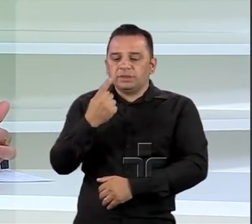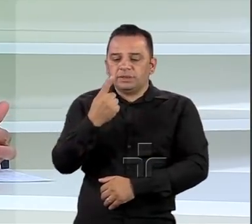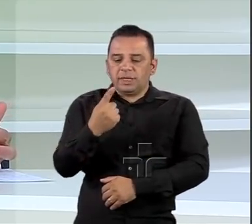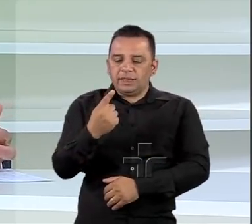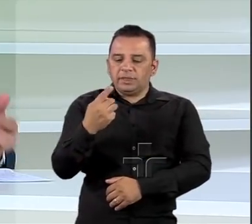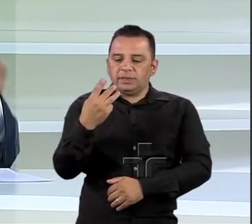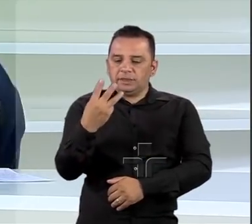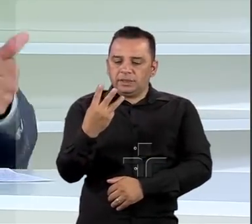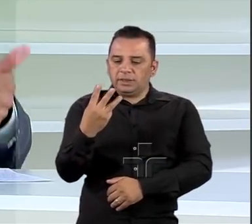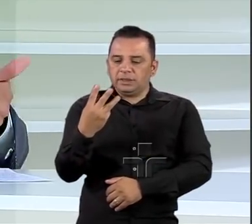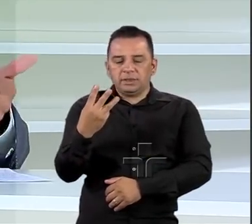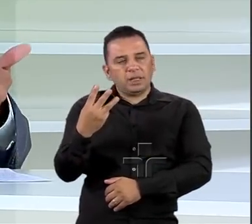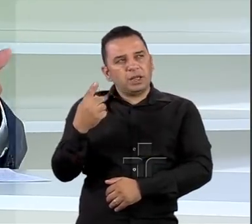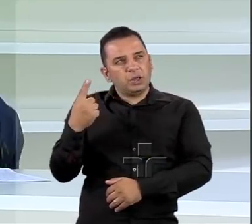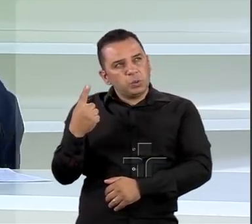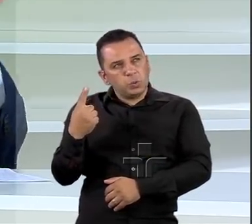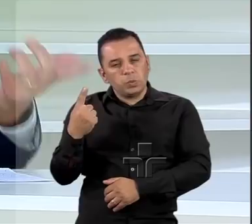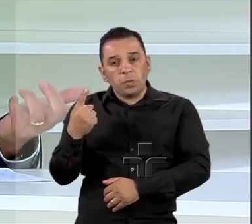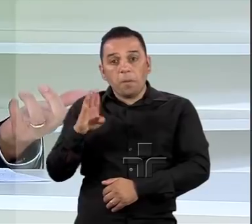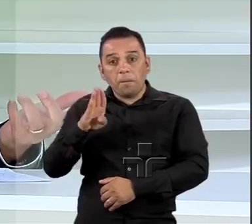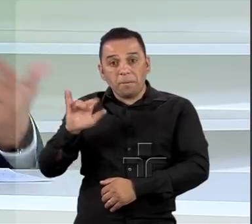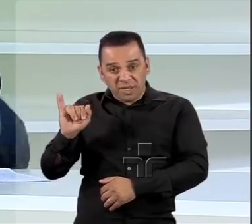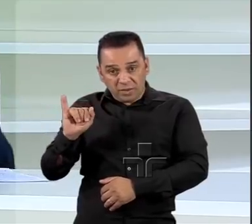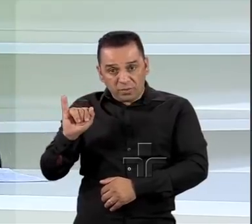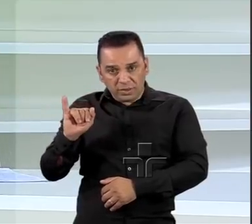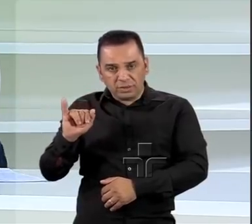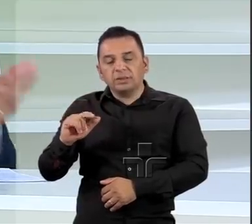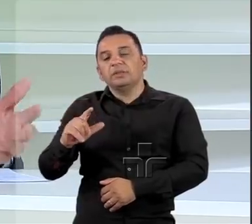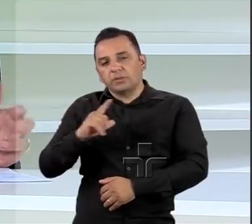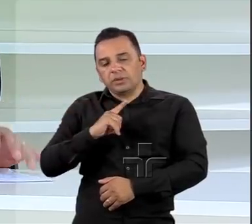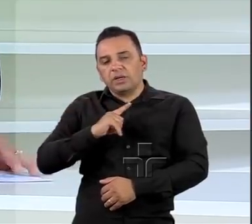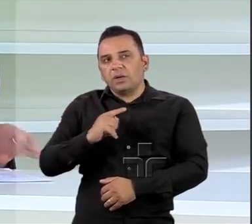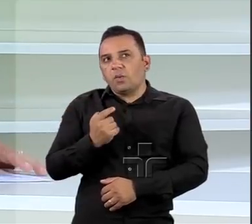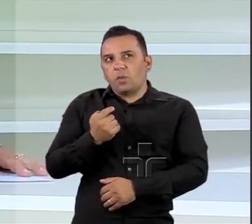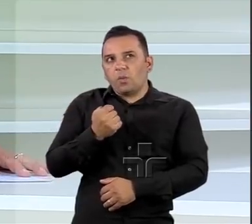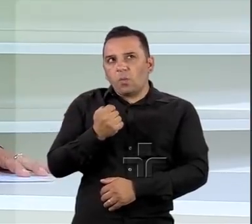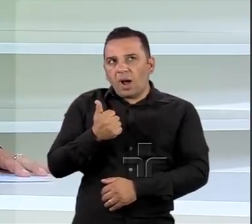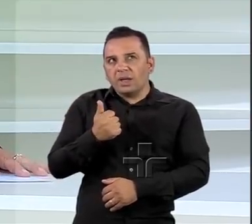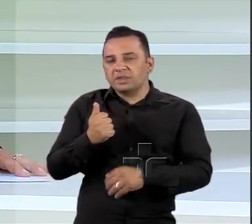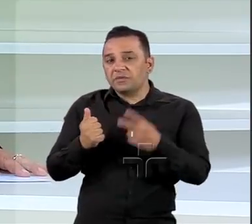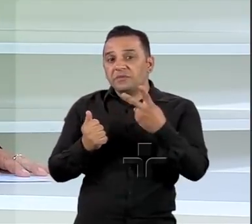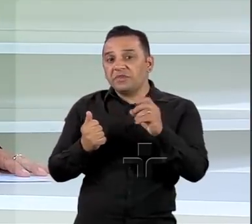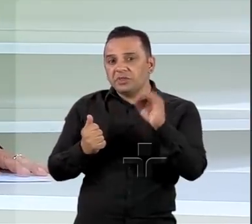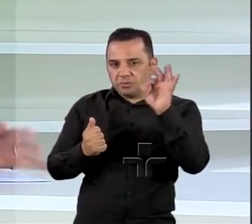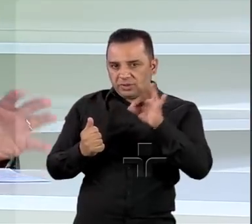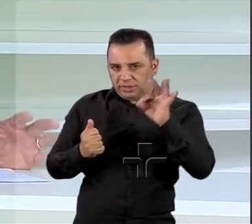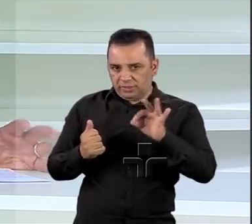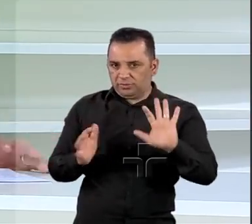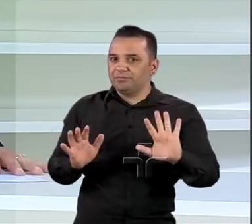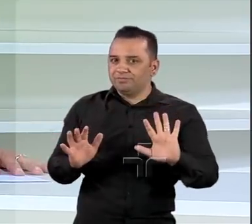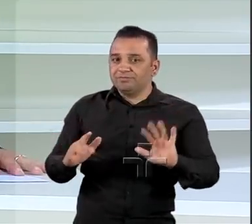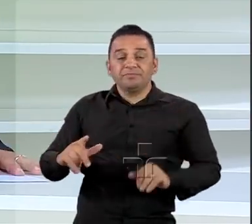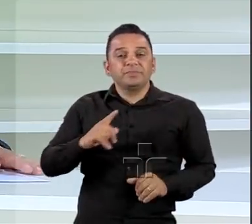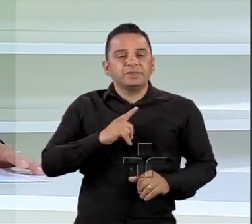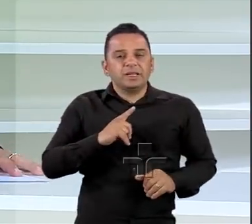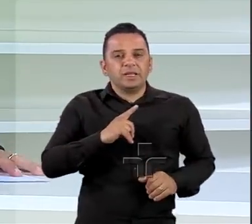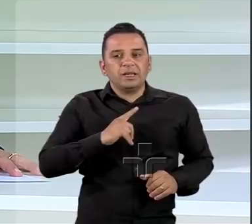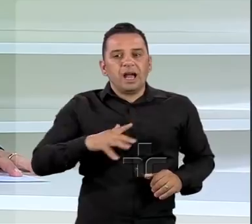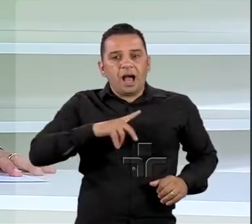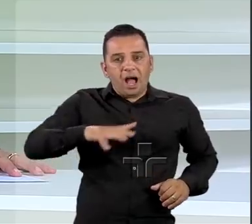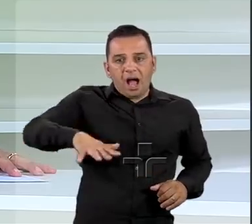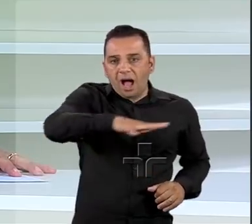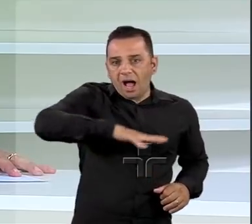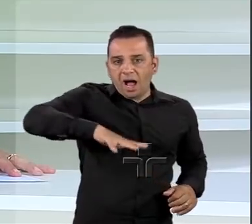quase 20%. E o quarto, e é um problema, e é moderno e é próprio do Brasil, é a judicialização. A judicialização custou